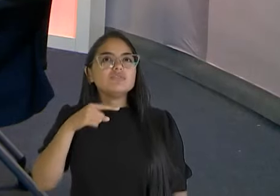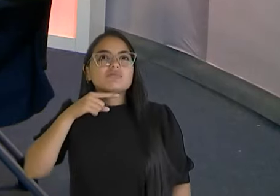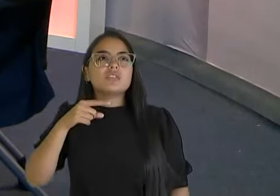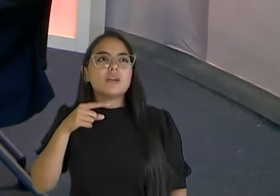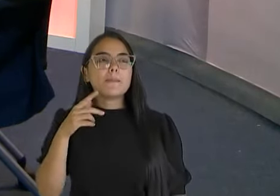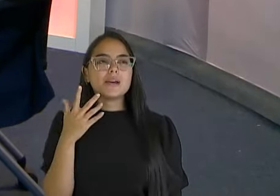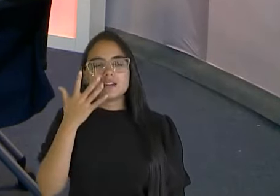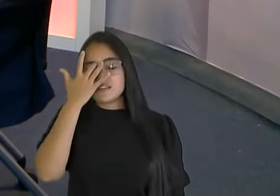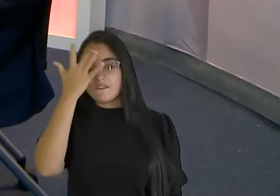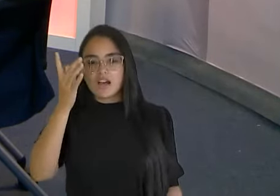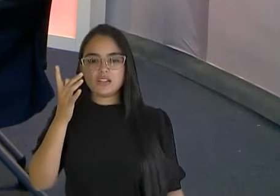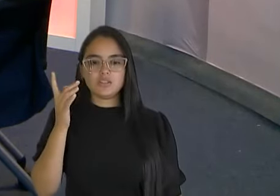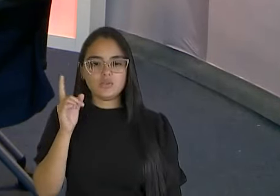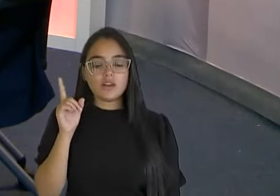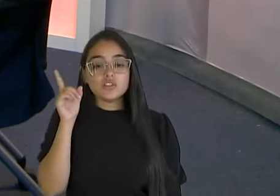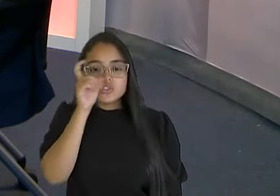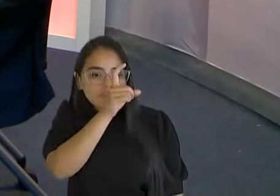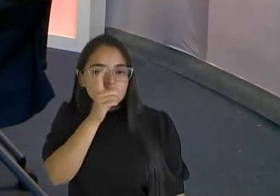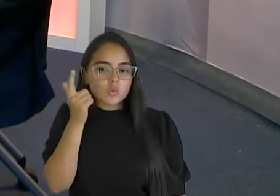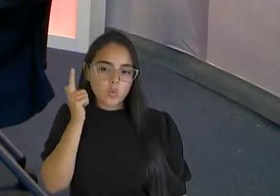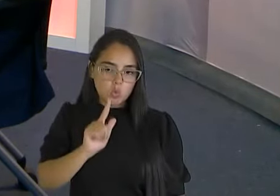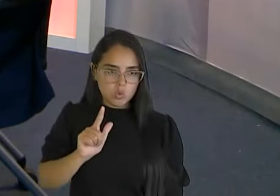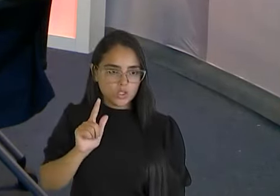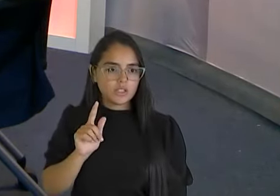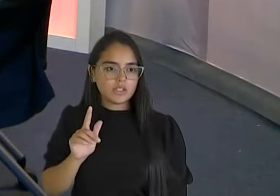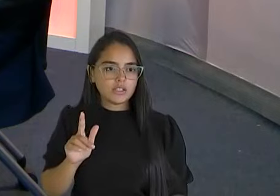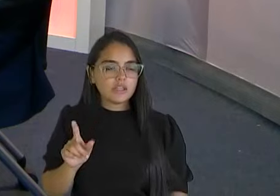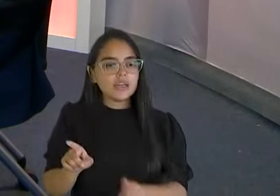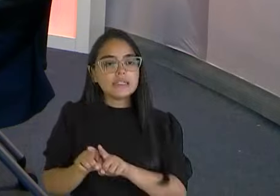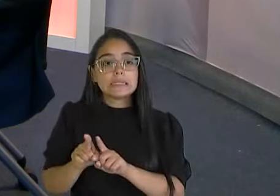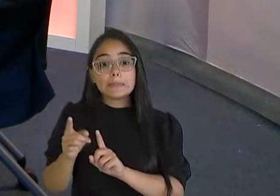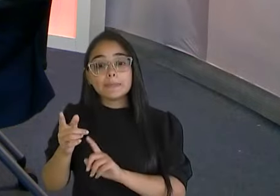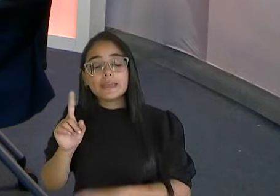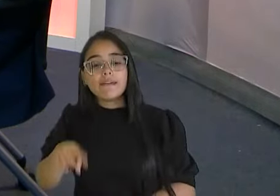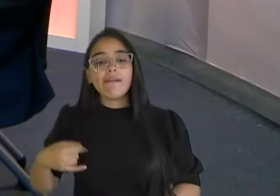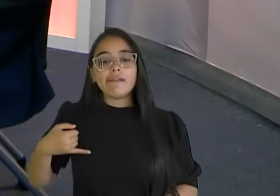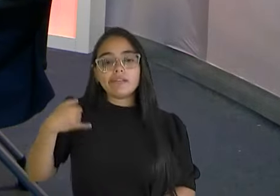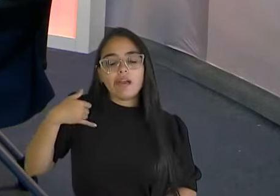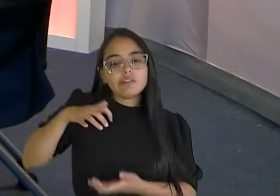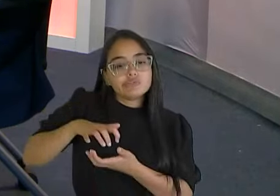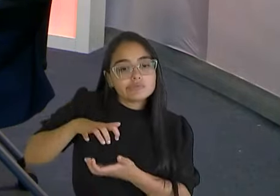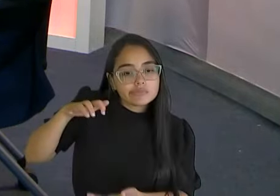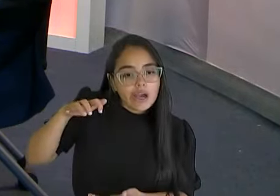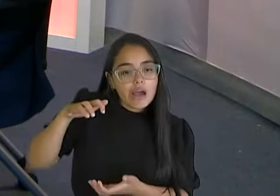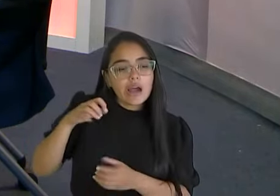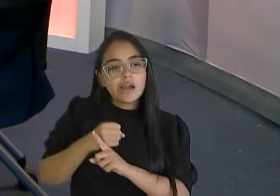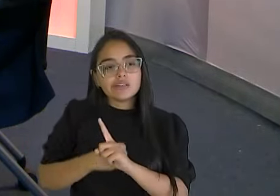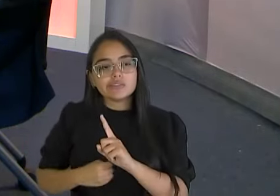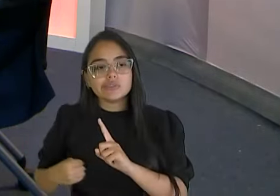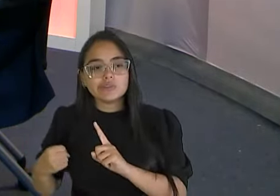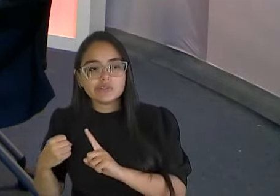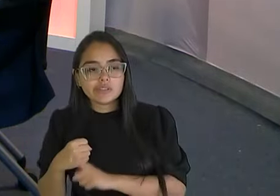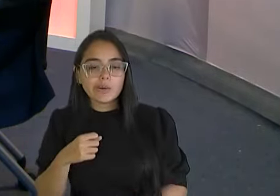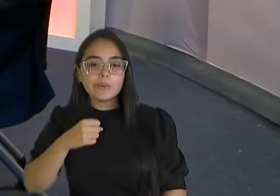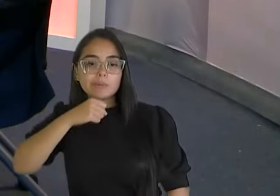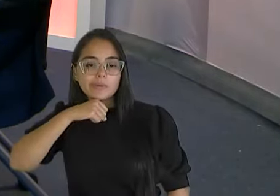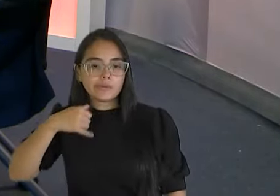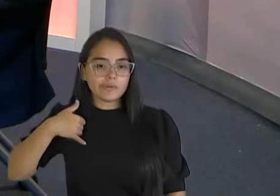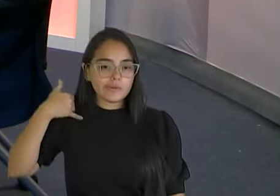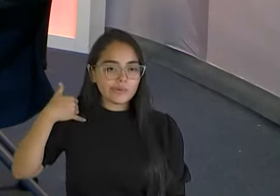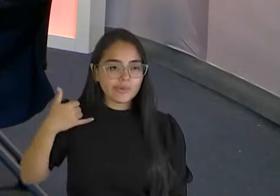mais complicado o acesso, né? No nível um pouco pessoas mais idosas, né, que tem Isso. aquela ali, o questão social, aí o idoso gosta mais do